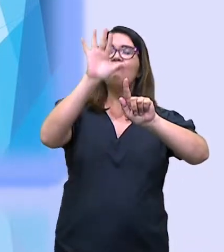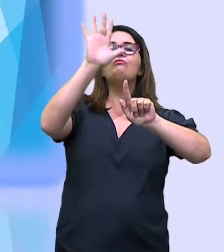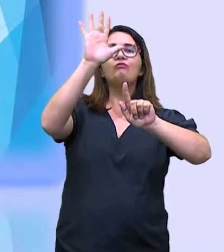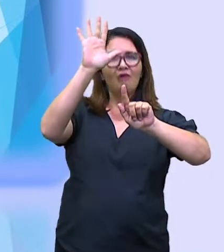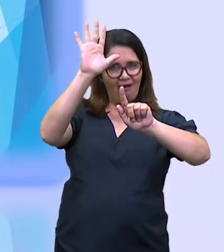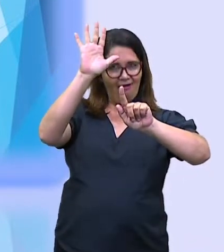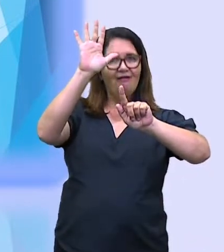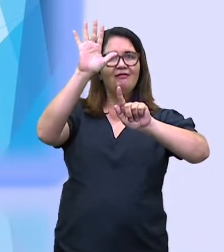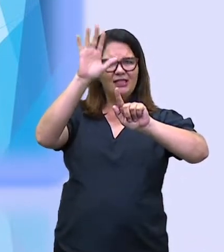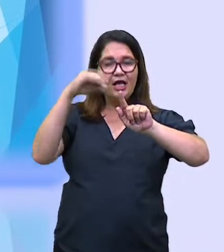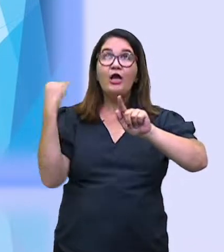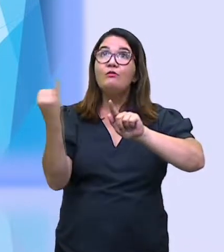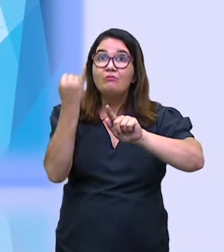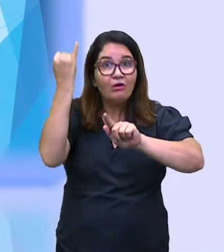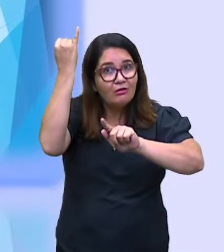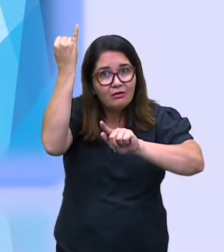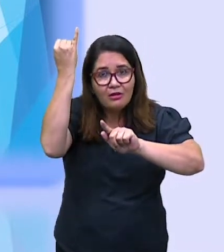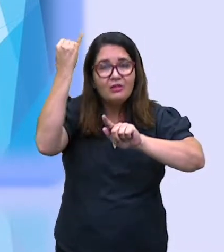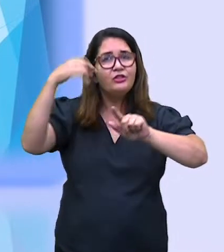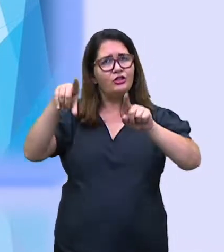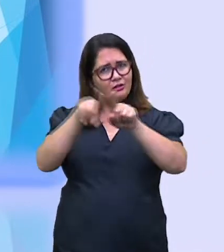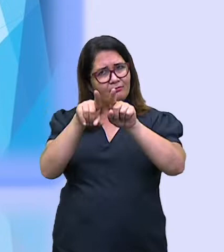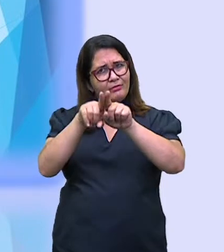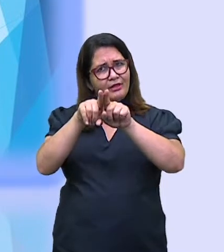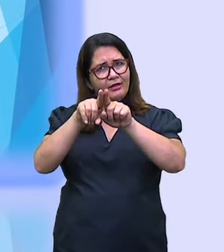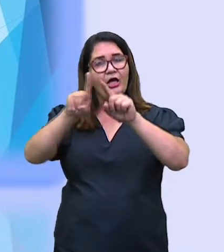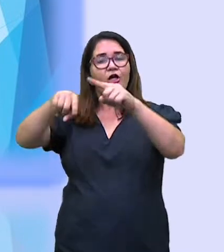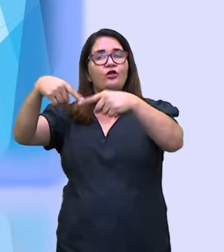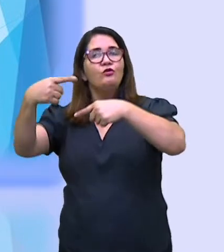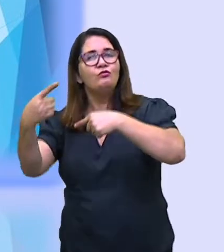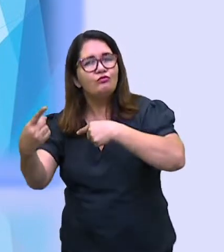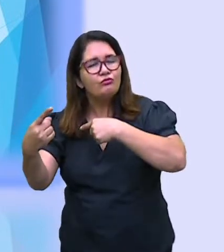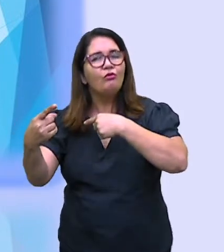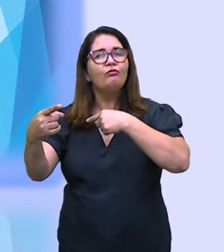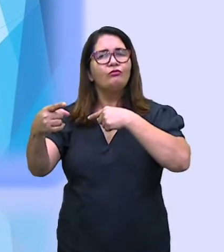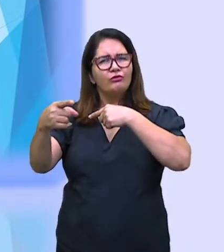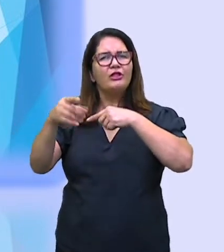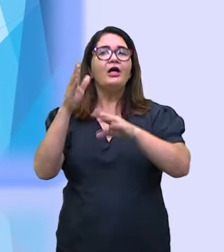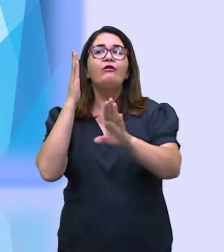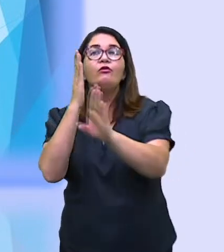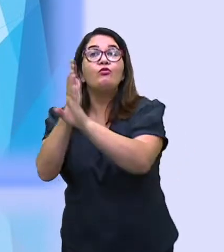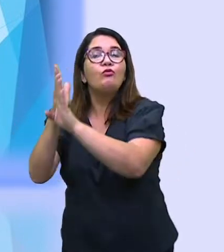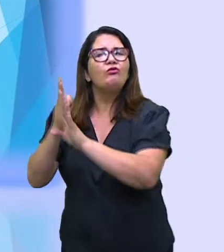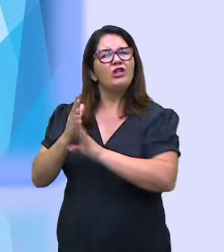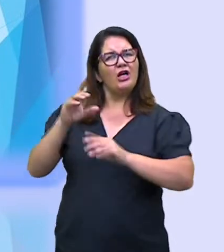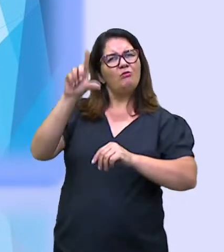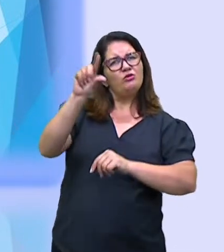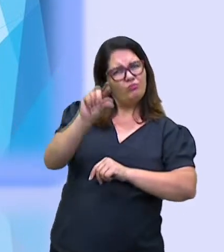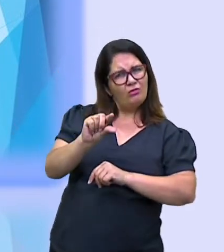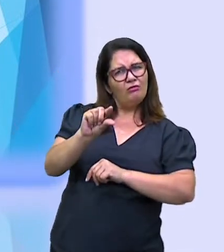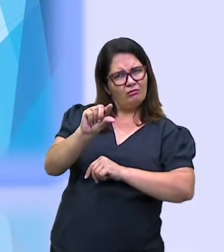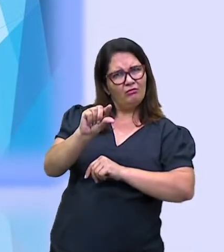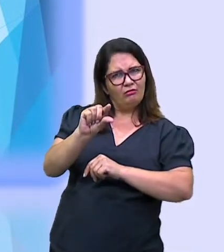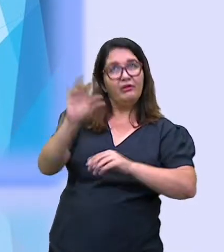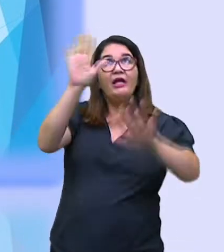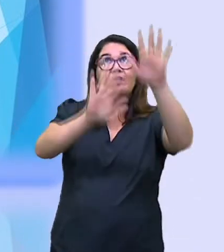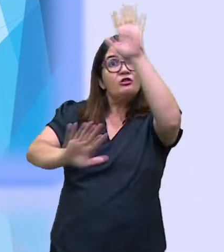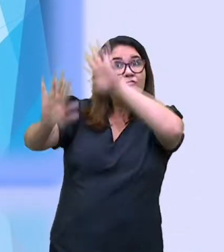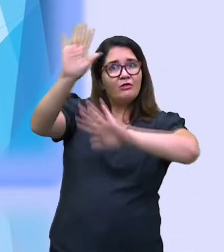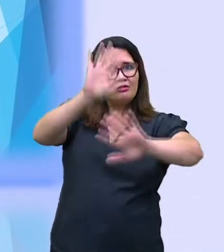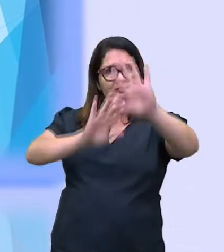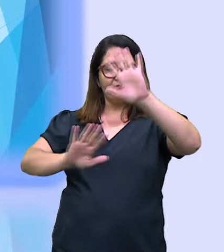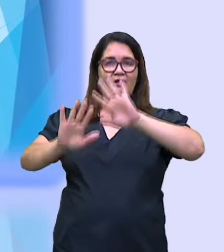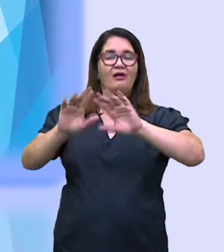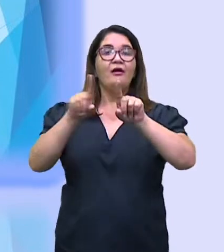os outros gases são encontrados em uma quantidade um pouco menor. Além dos gases que eu estou